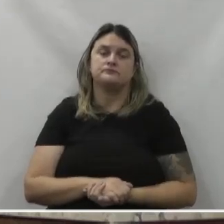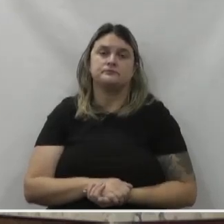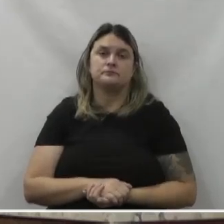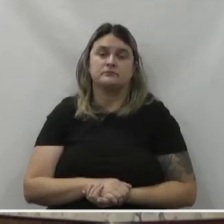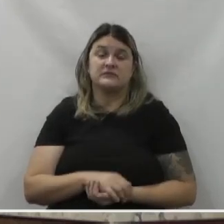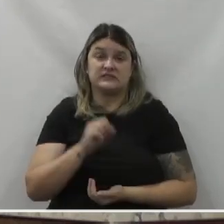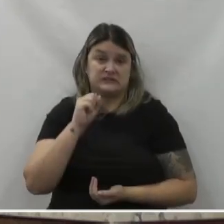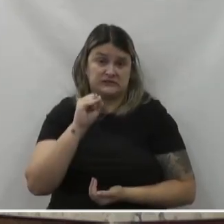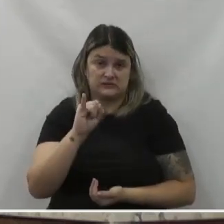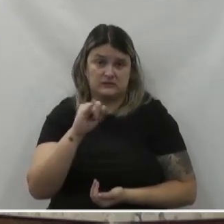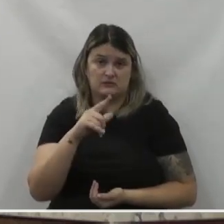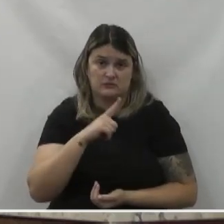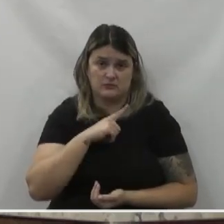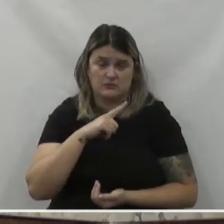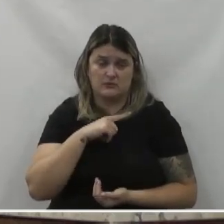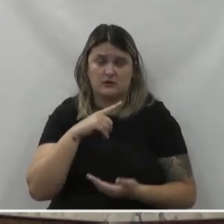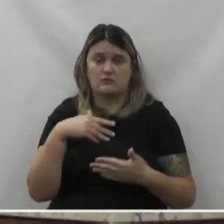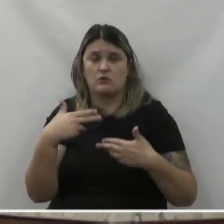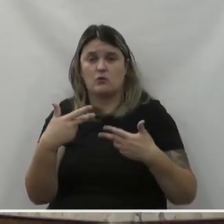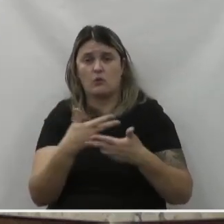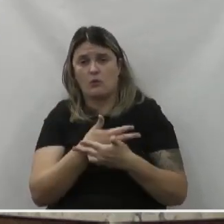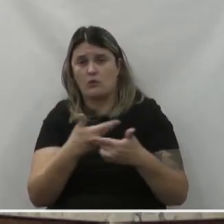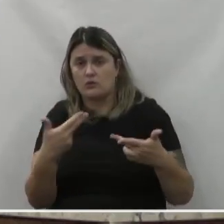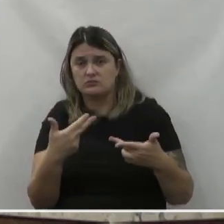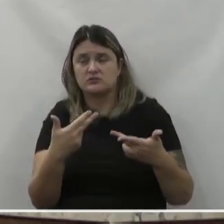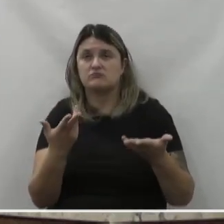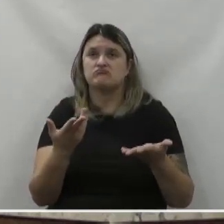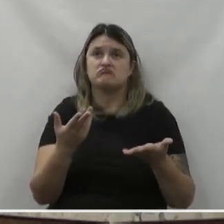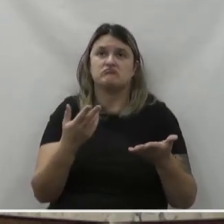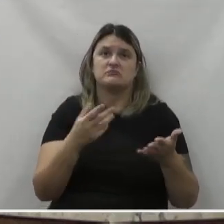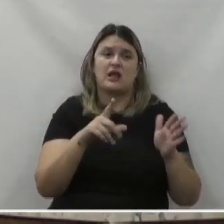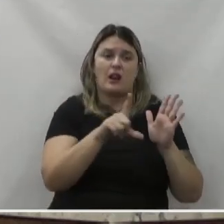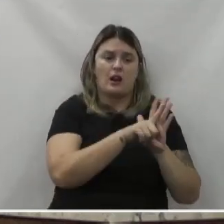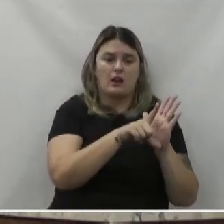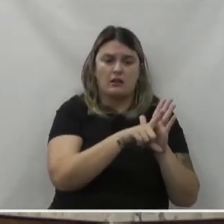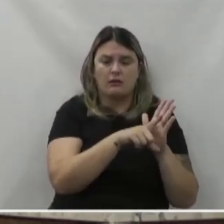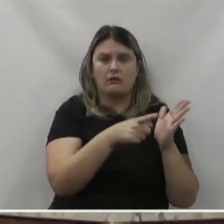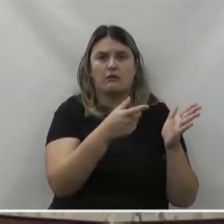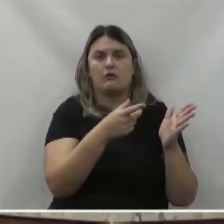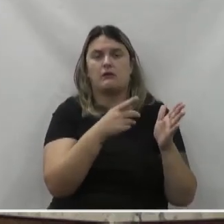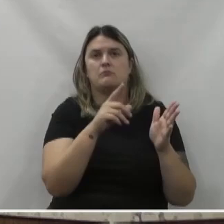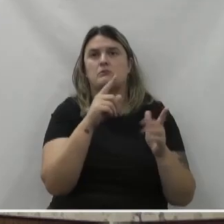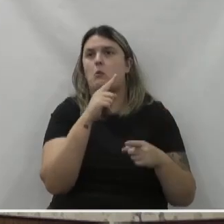se tiver aí alguma questão legal referente à